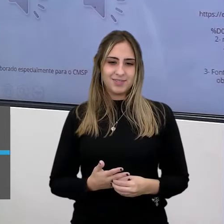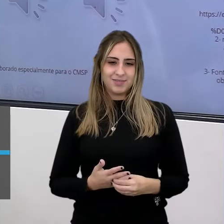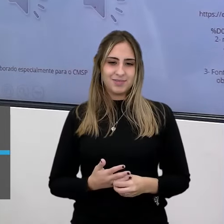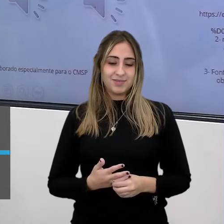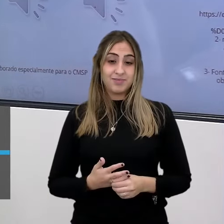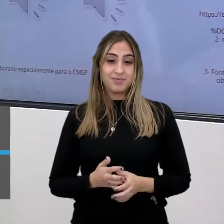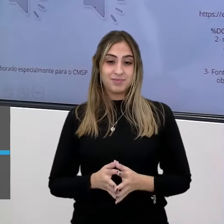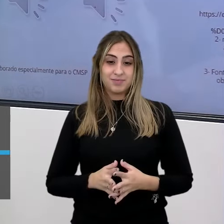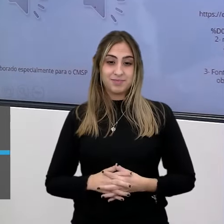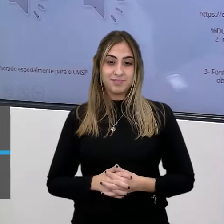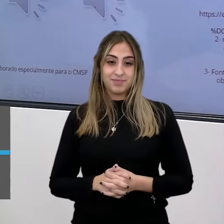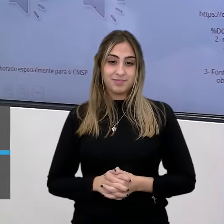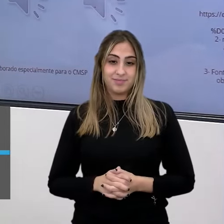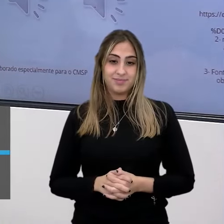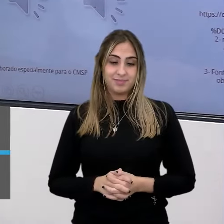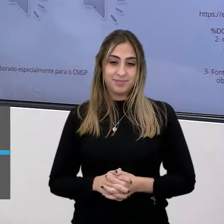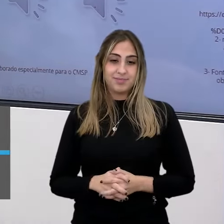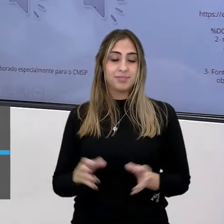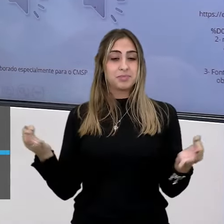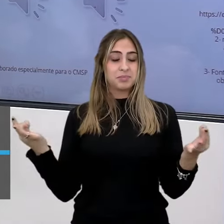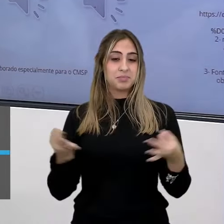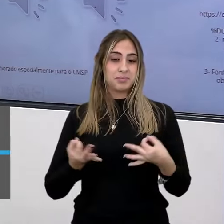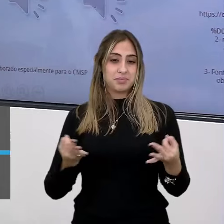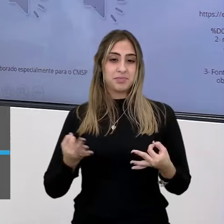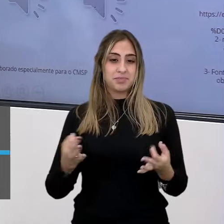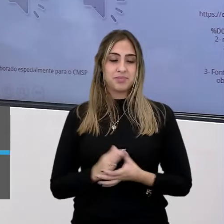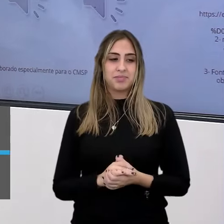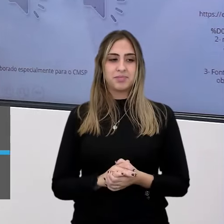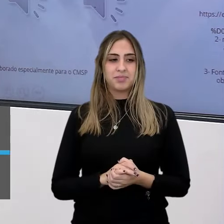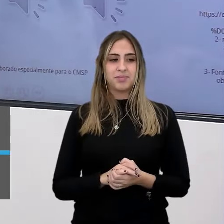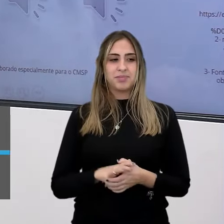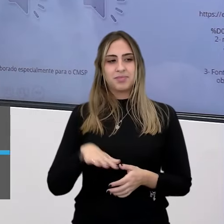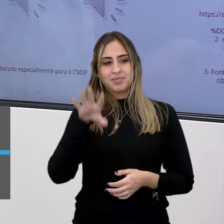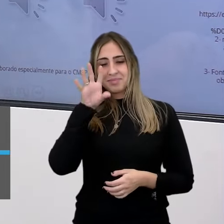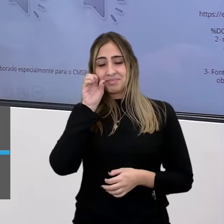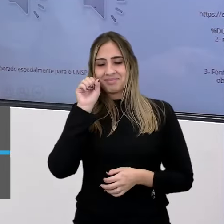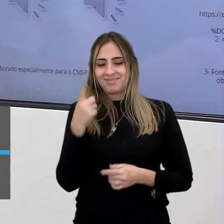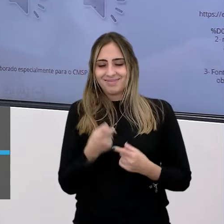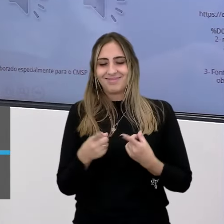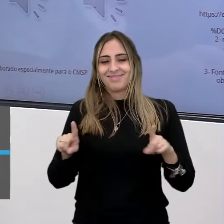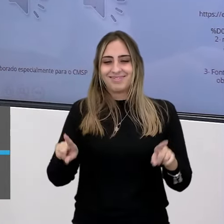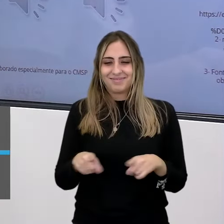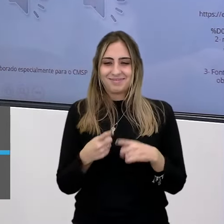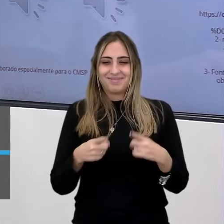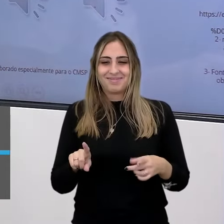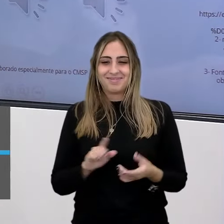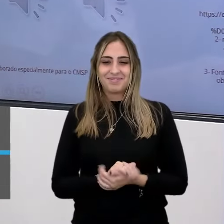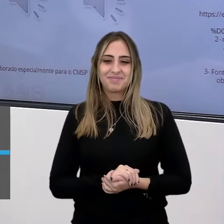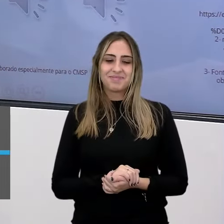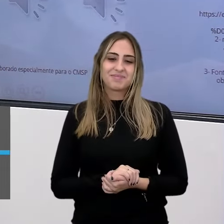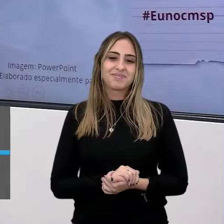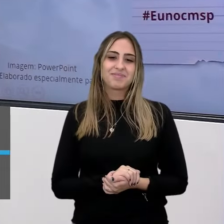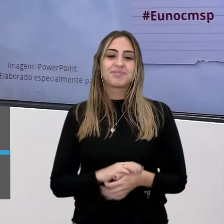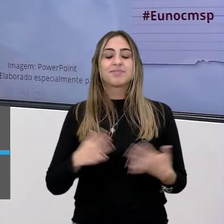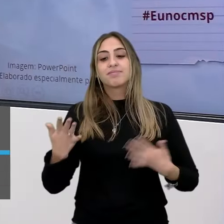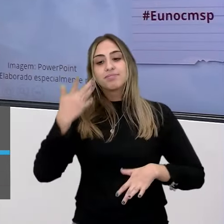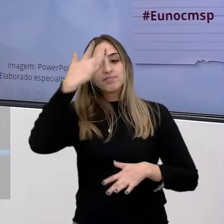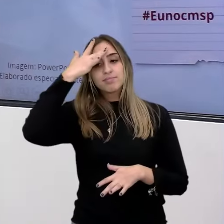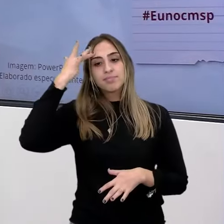i é perfeito e inclusive Ouço essa música inteira porque ela é maravilhosa Eita